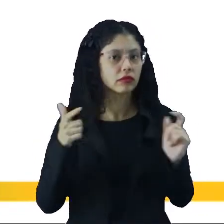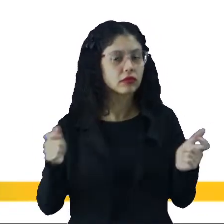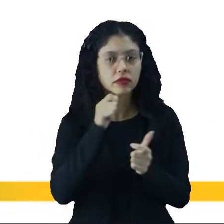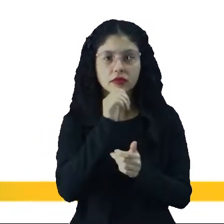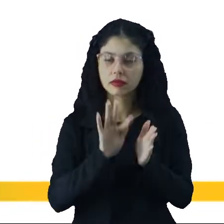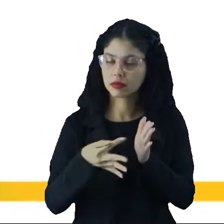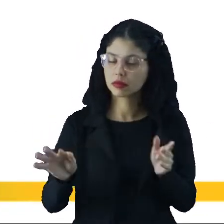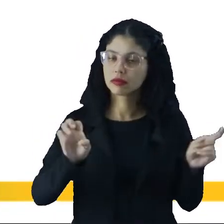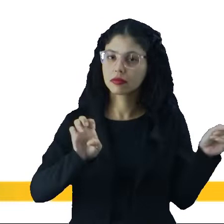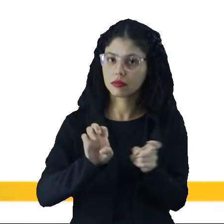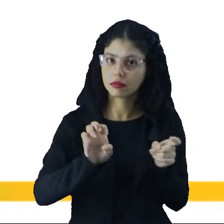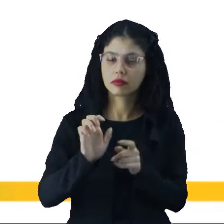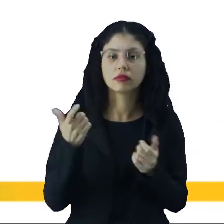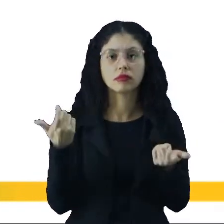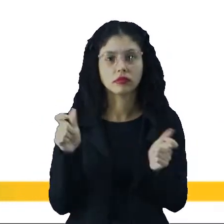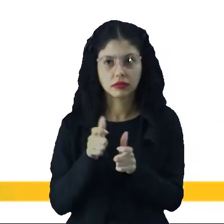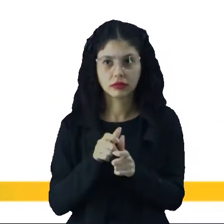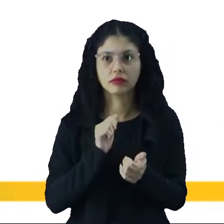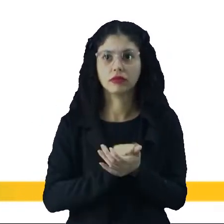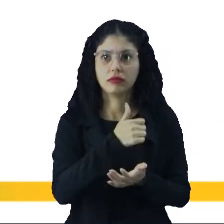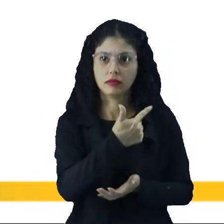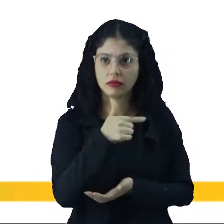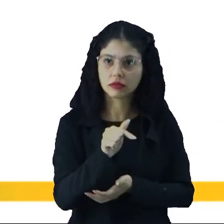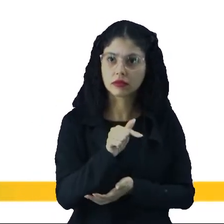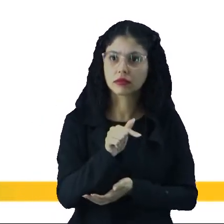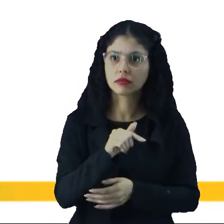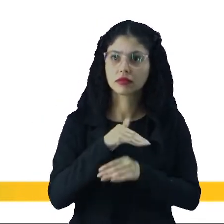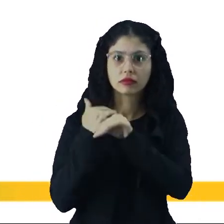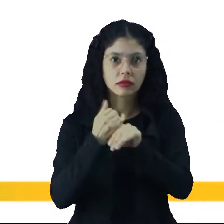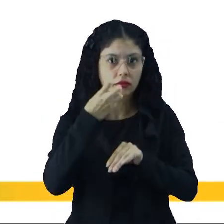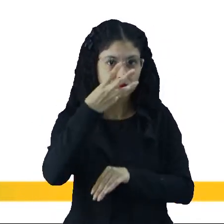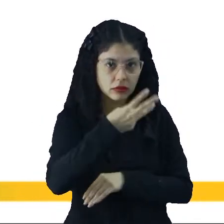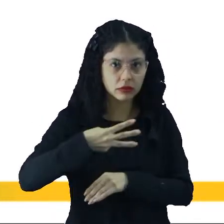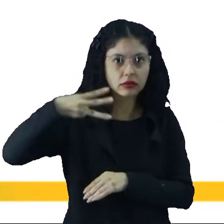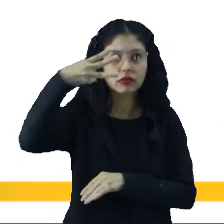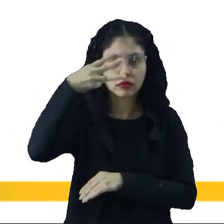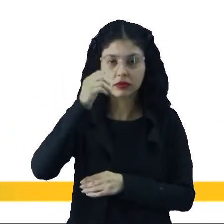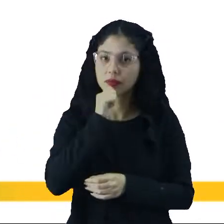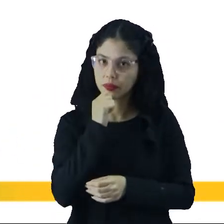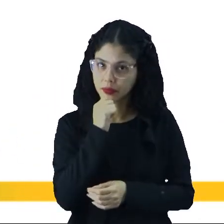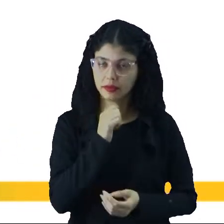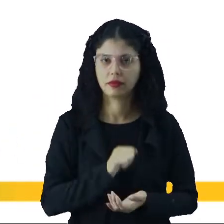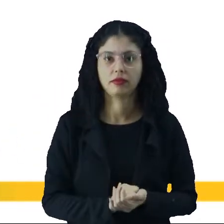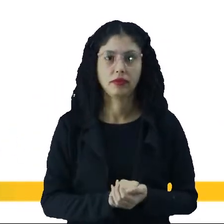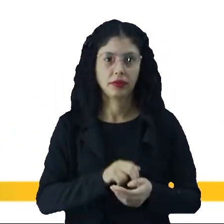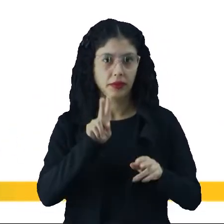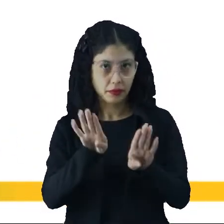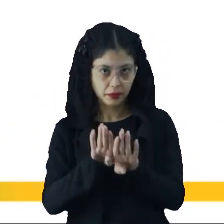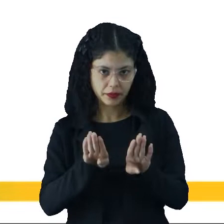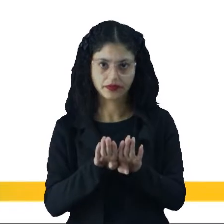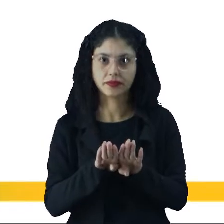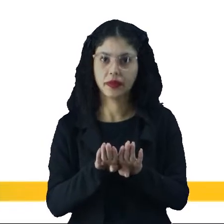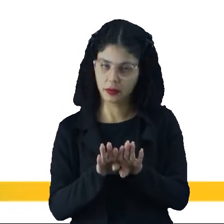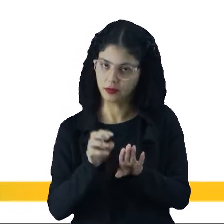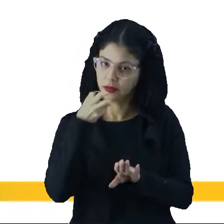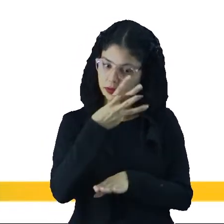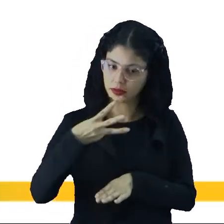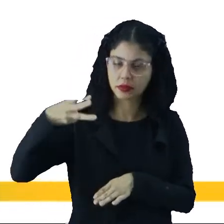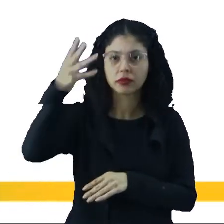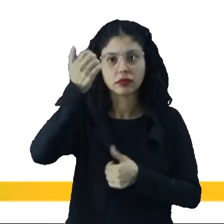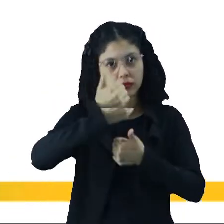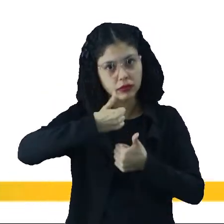em função da menor. 27 é a mesma coisa que 3 ao cubo, tá, pessoal? Então, vou pegar 3 elevado ao